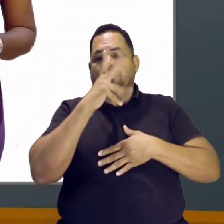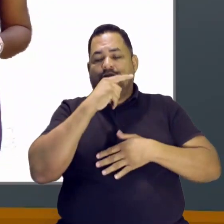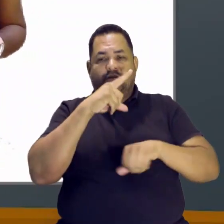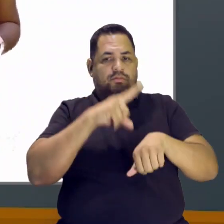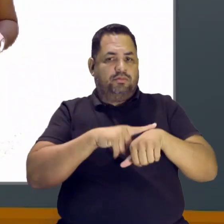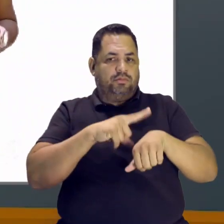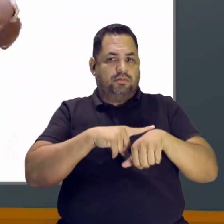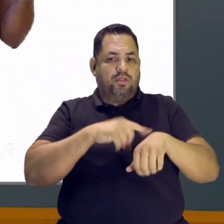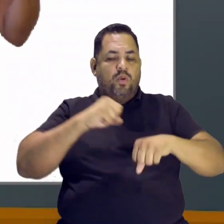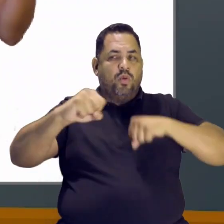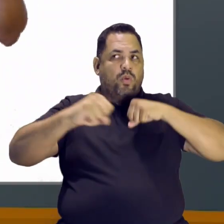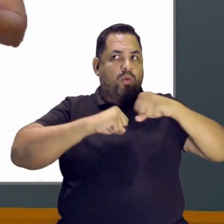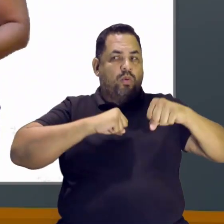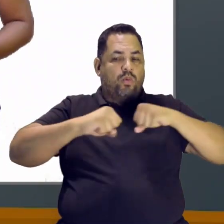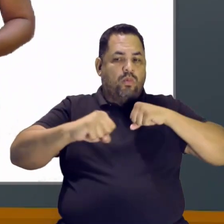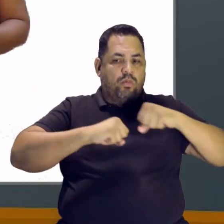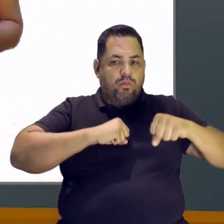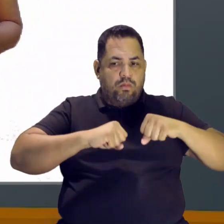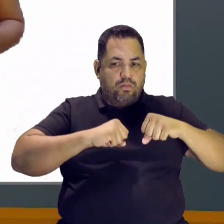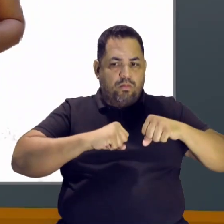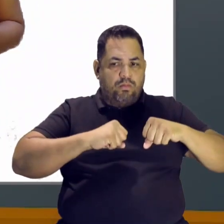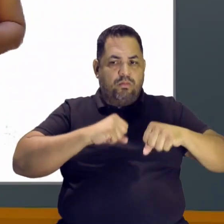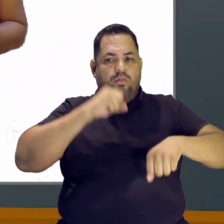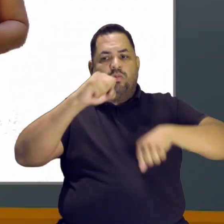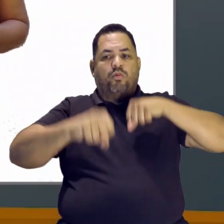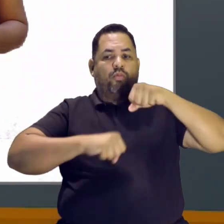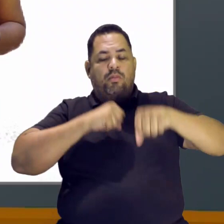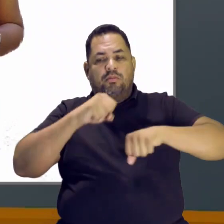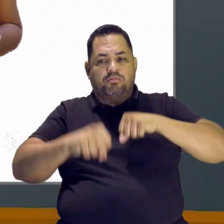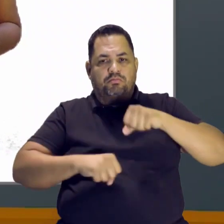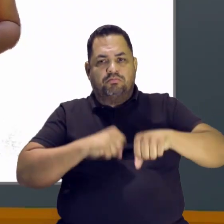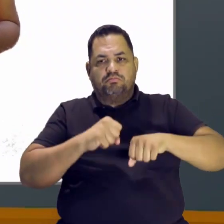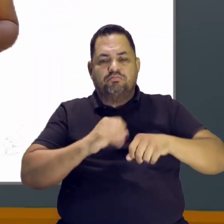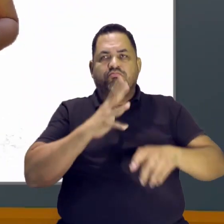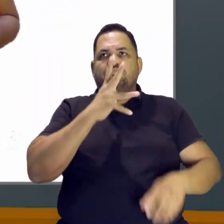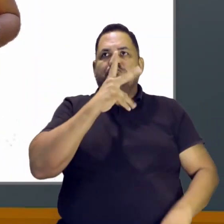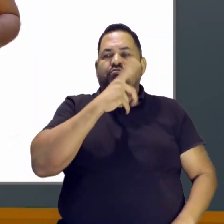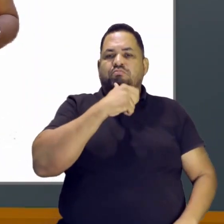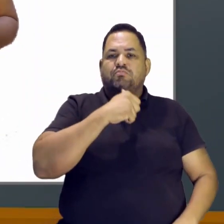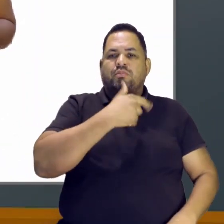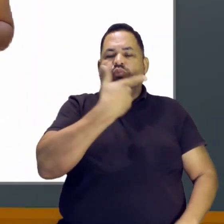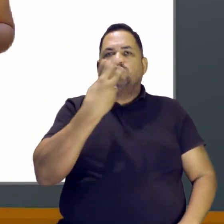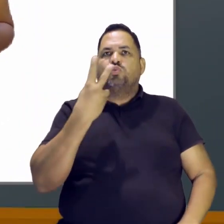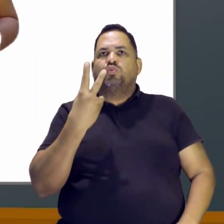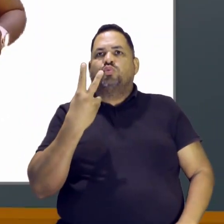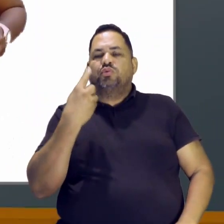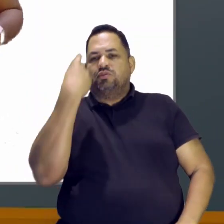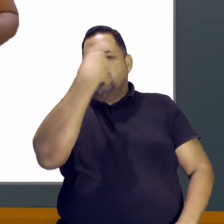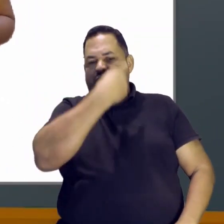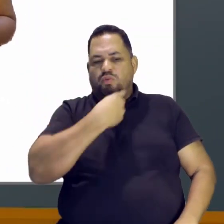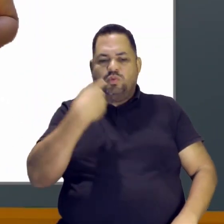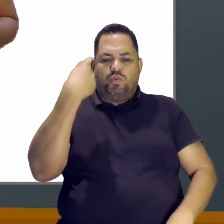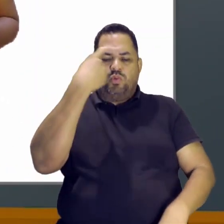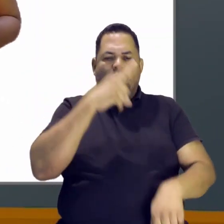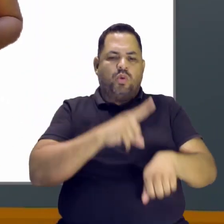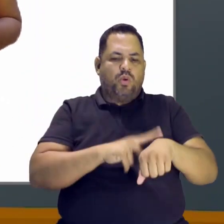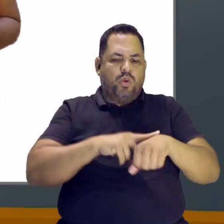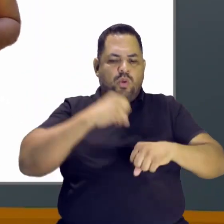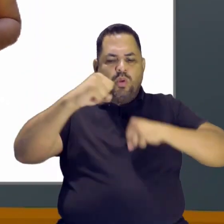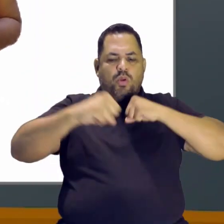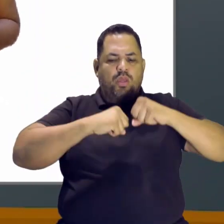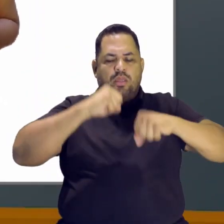em que um pedal em que eu vou, sei lá, vou passar 2 horas correndo, 2 horas pedalando.